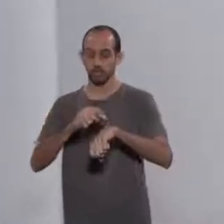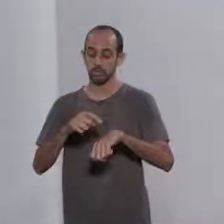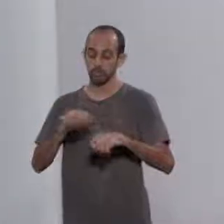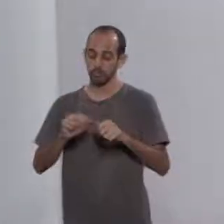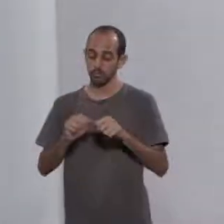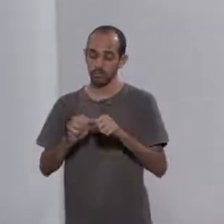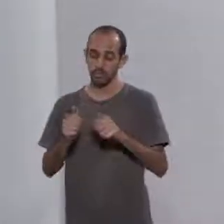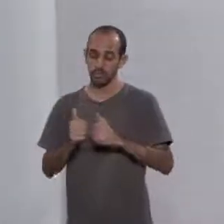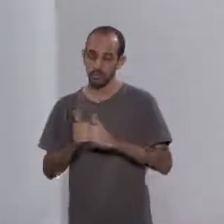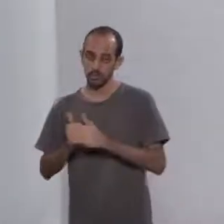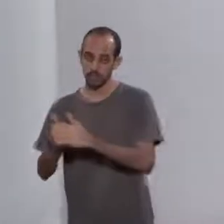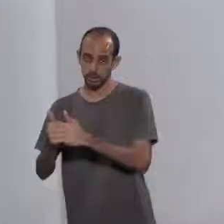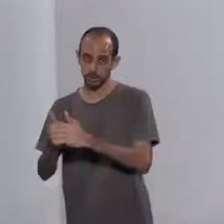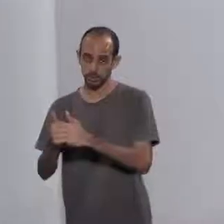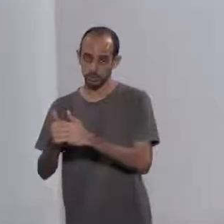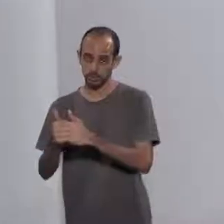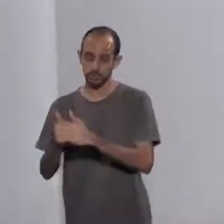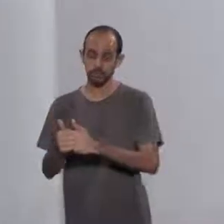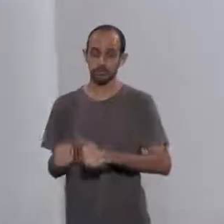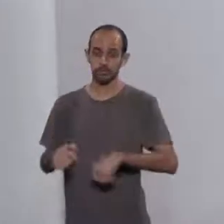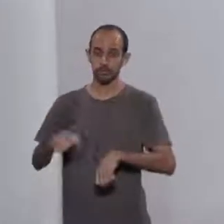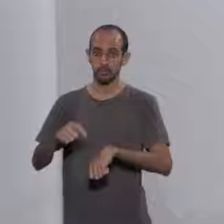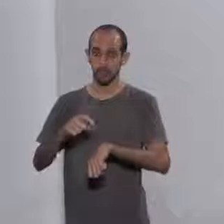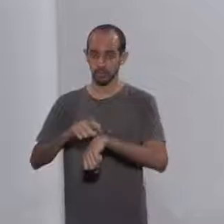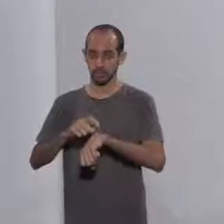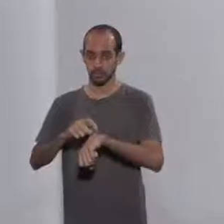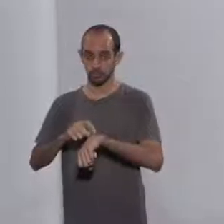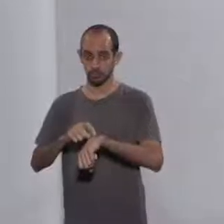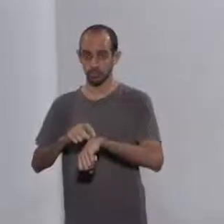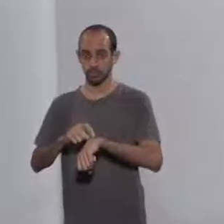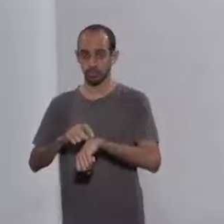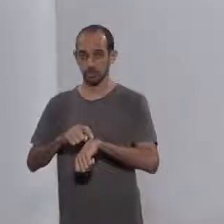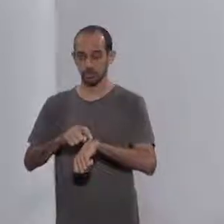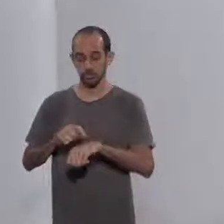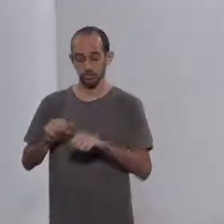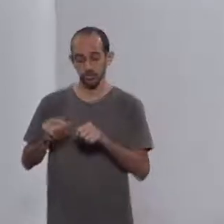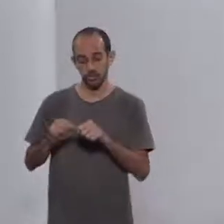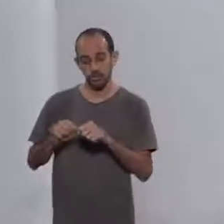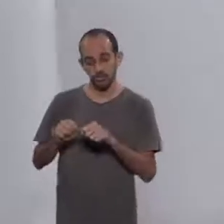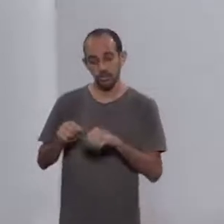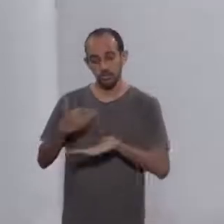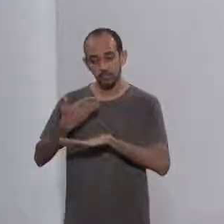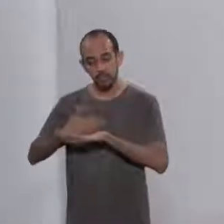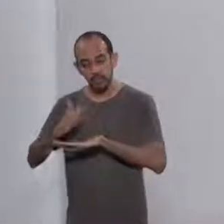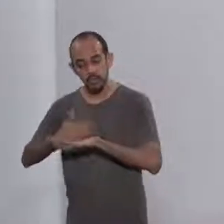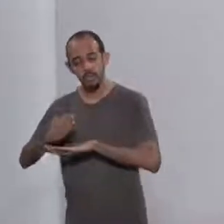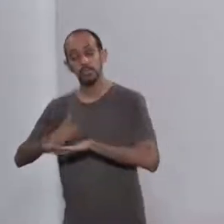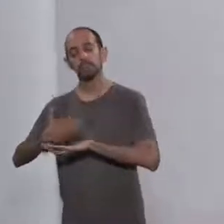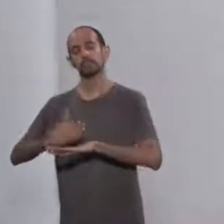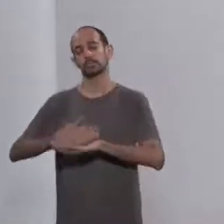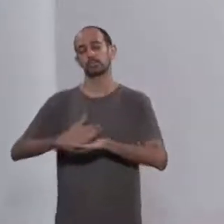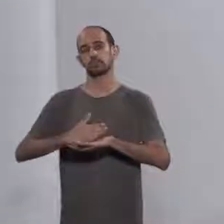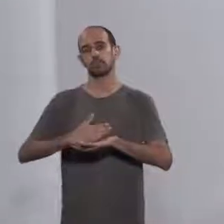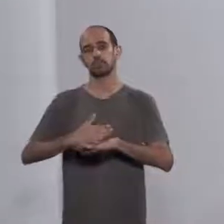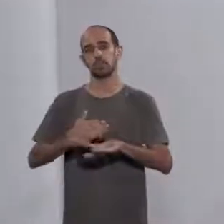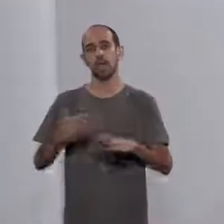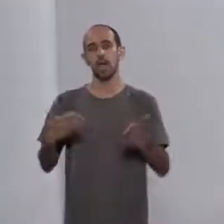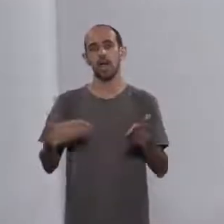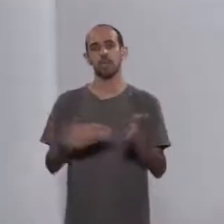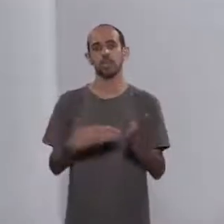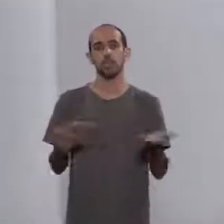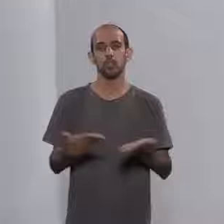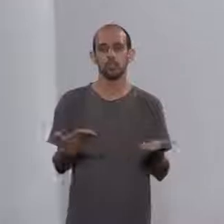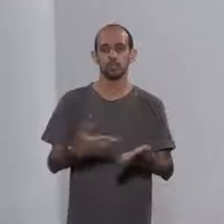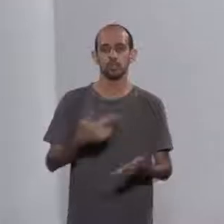esse acompanhamento. E, a partir dessas demandas, a gente foi promovendo formações. Então, até esse momento, a gente fez